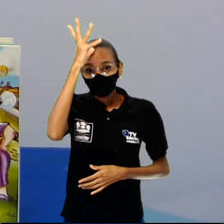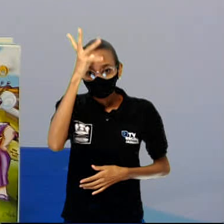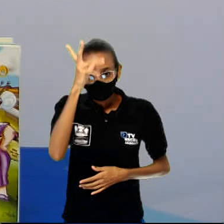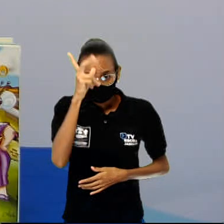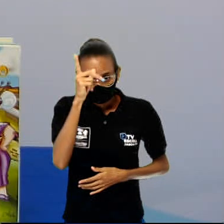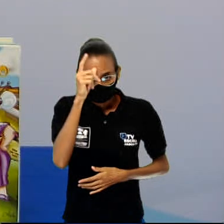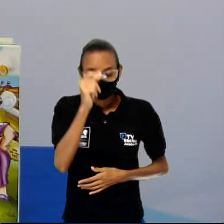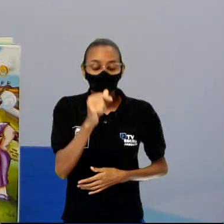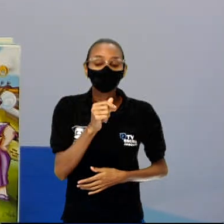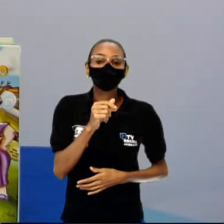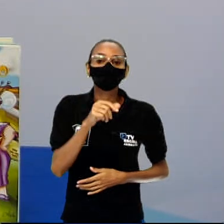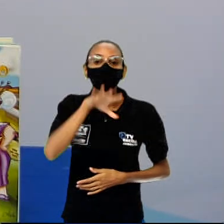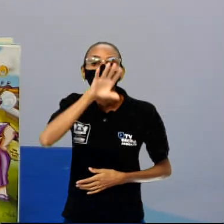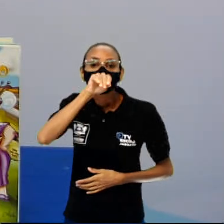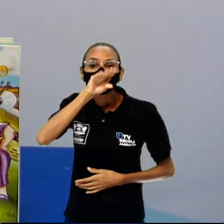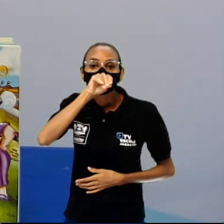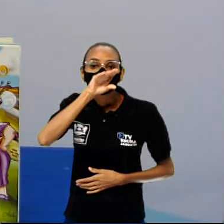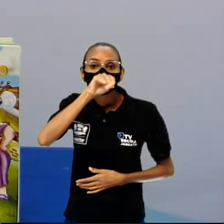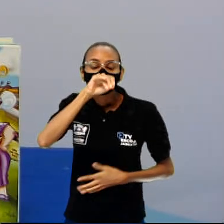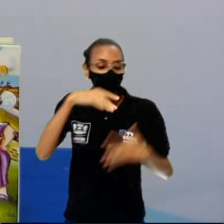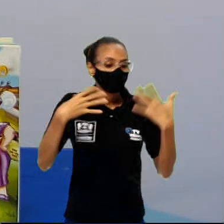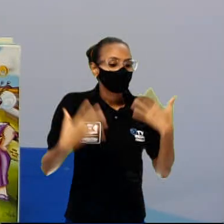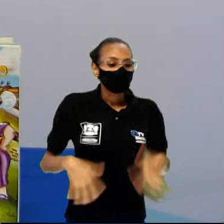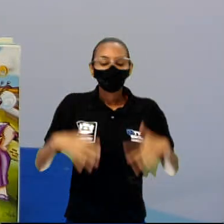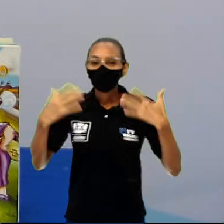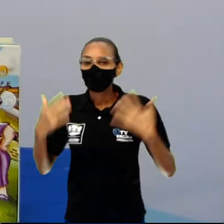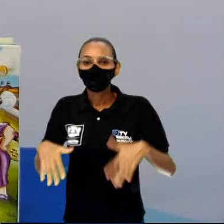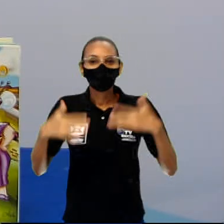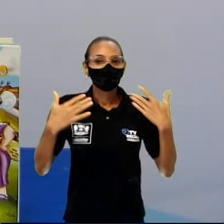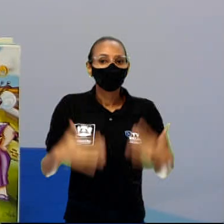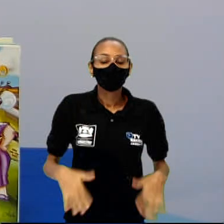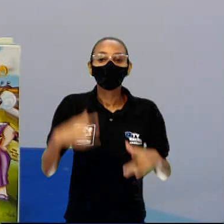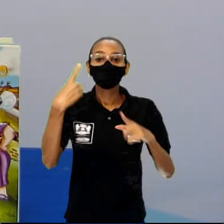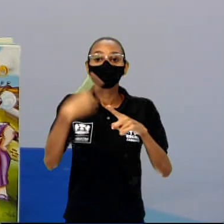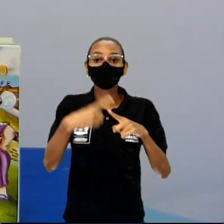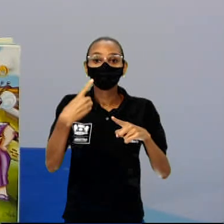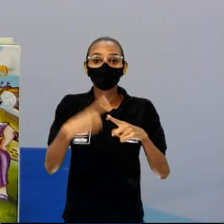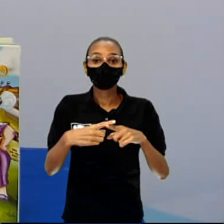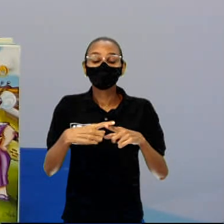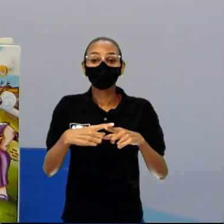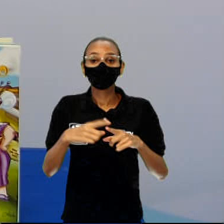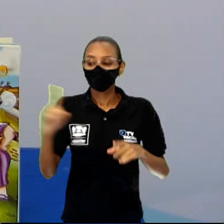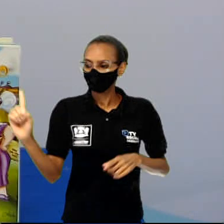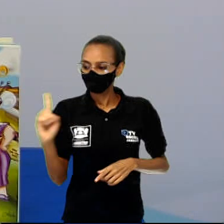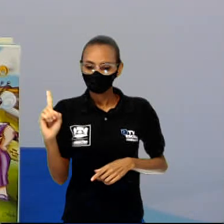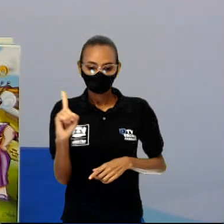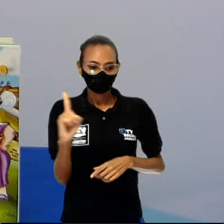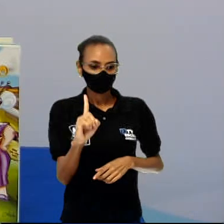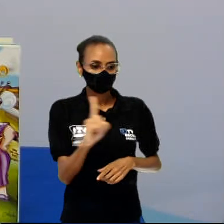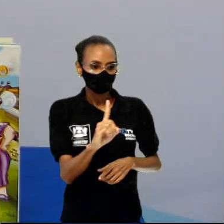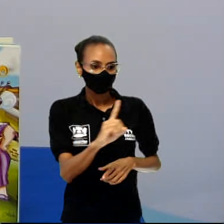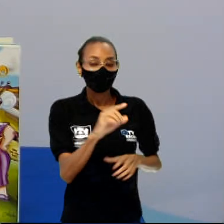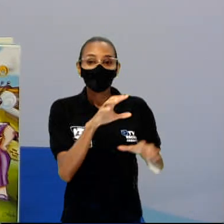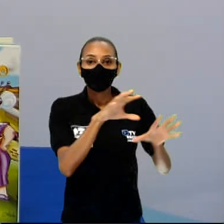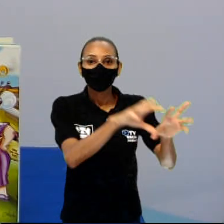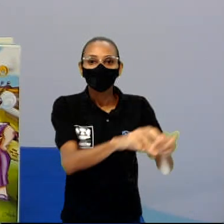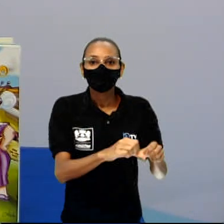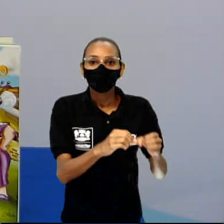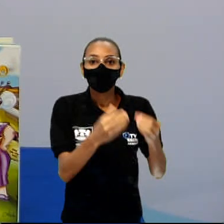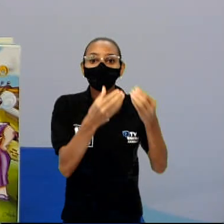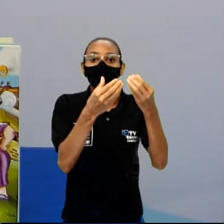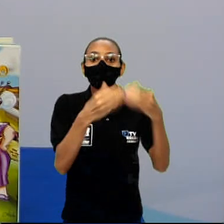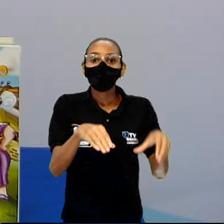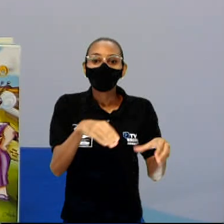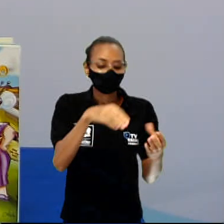a pata, estavam desesperadas porque simplesmente alguém tinha sumido com os ovos delas.